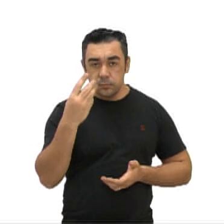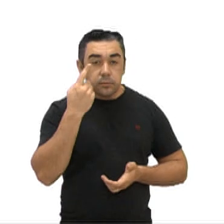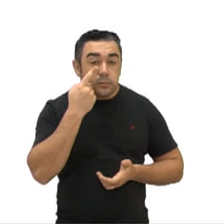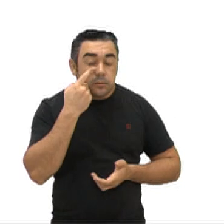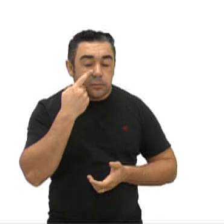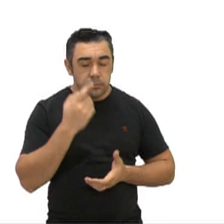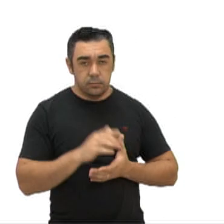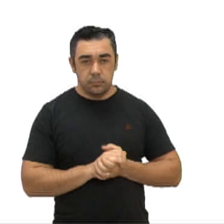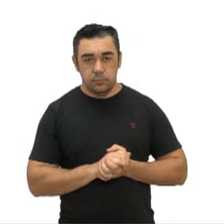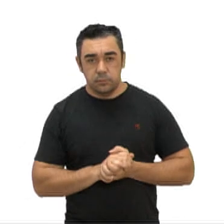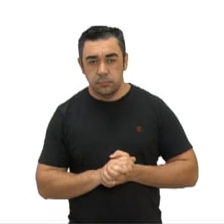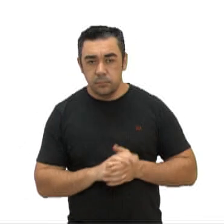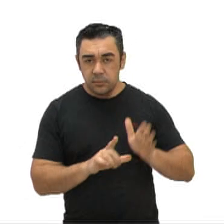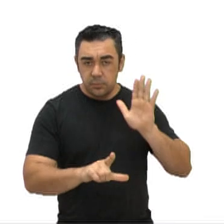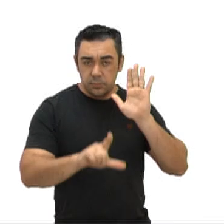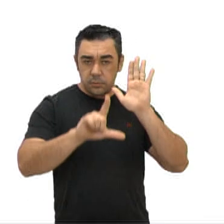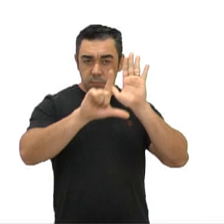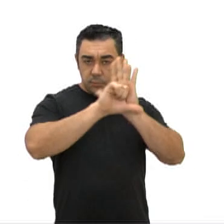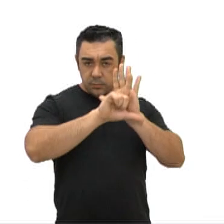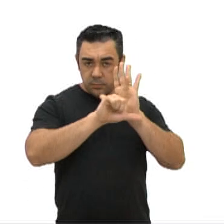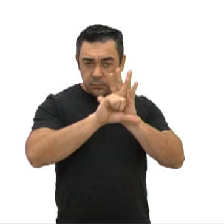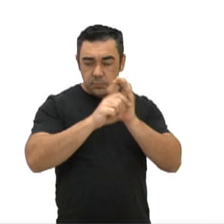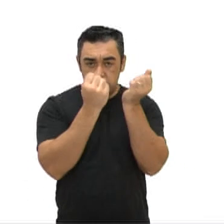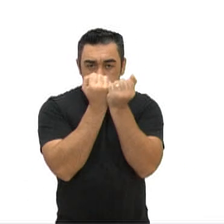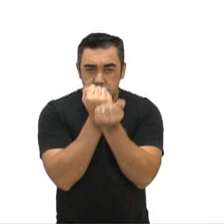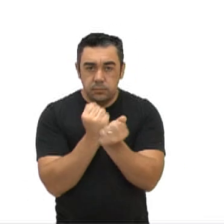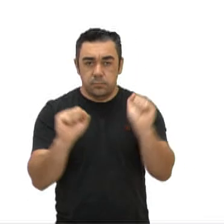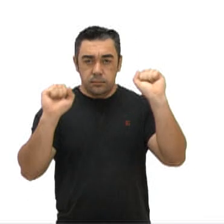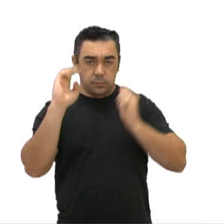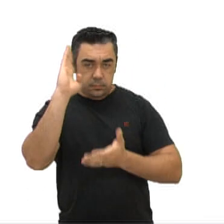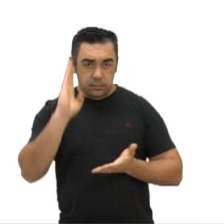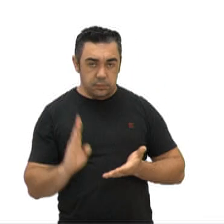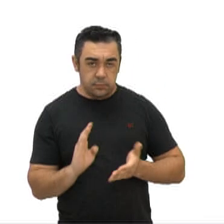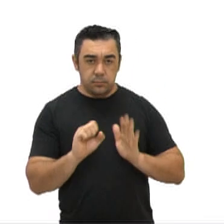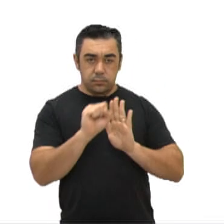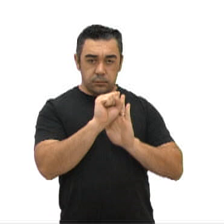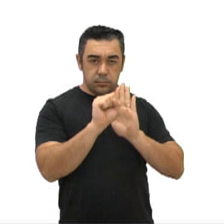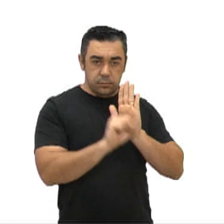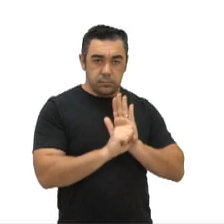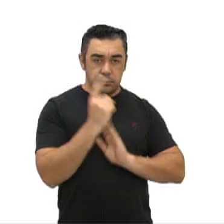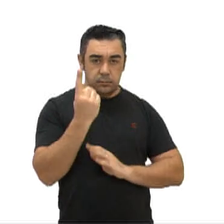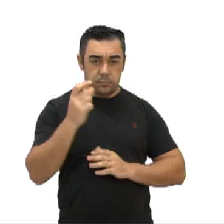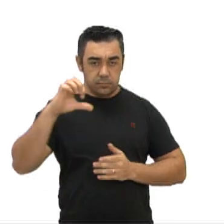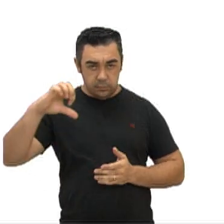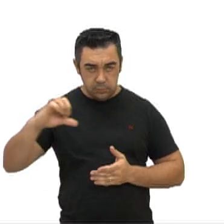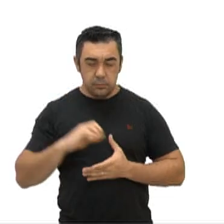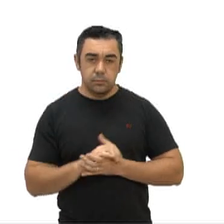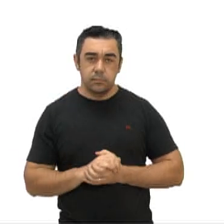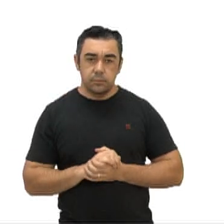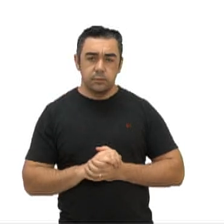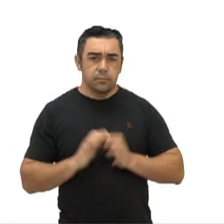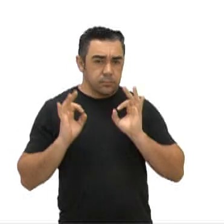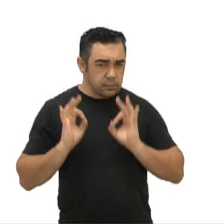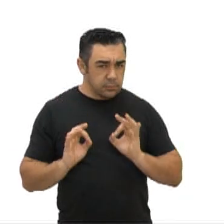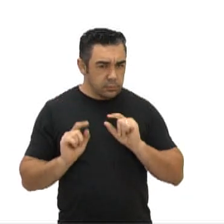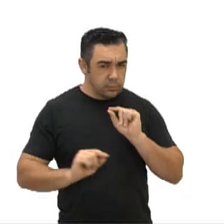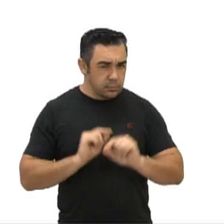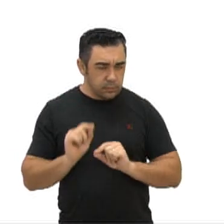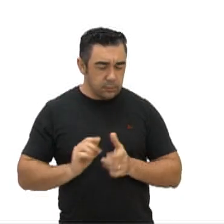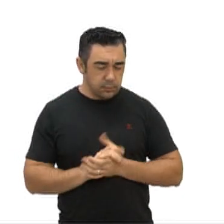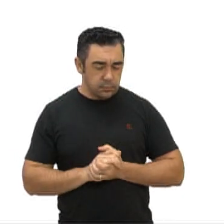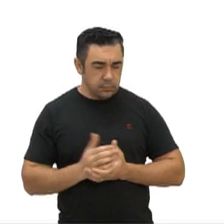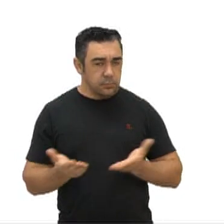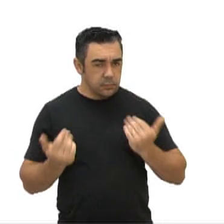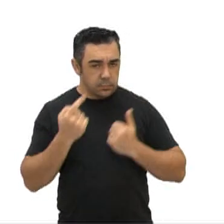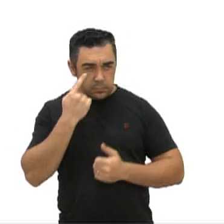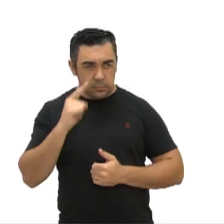só. Sobre as leis abolicionistas no Brasil, durante o século XIX, é correto afirmar que... Vamos lá para as